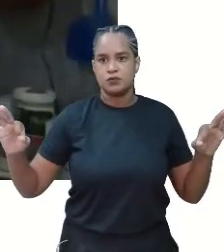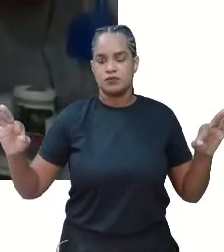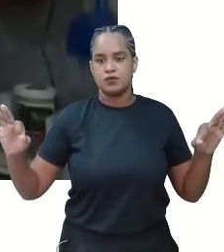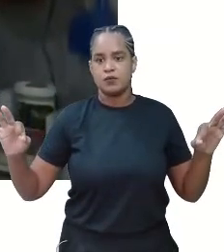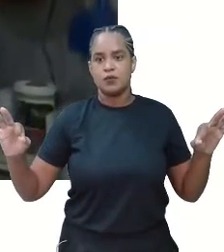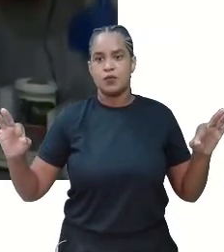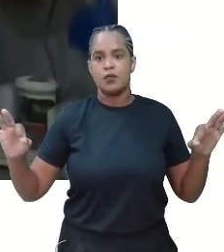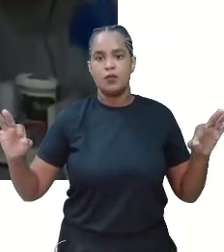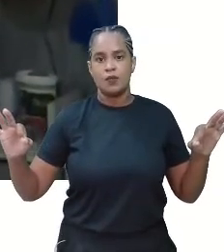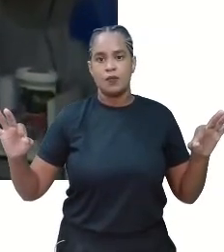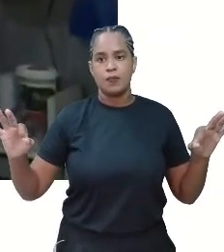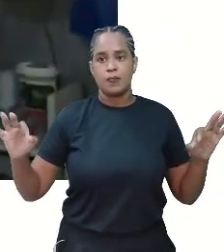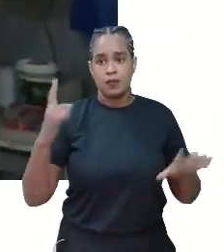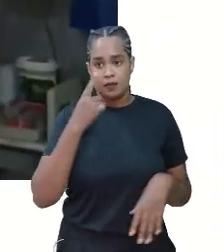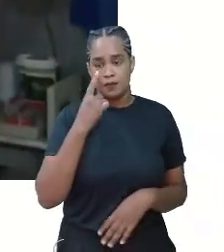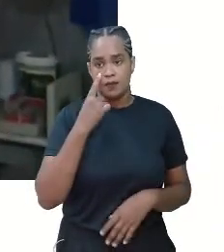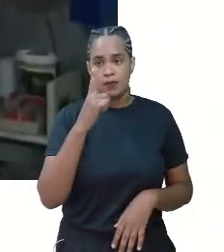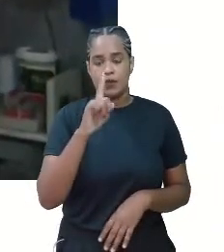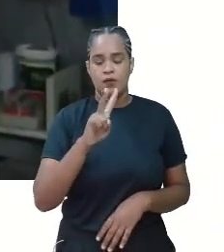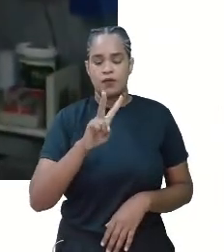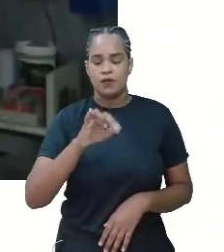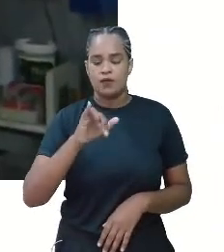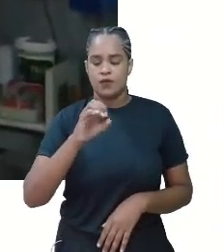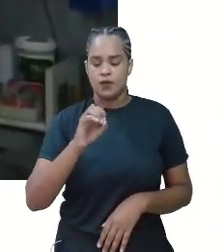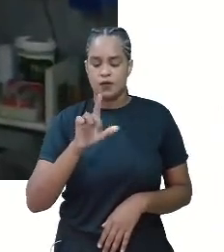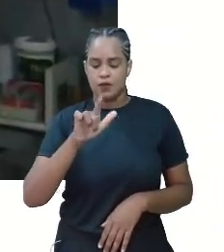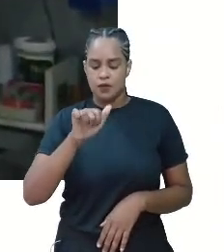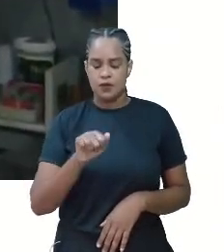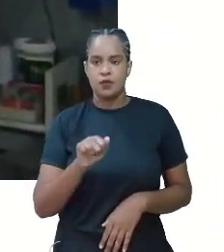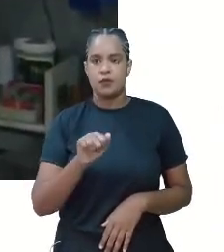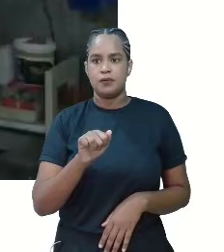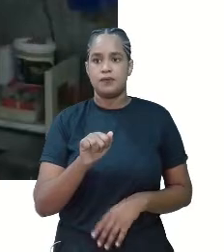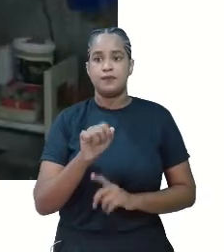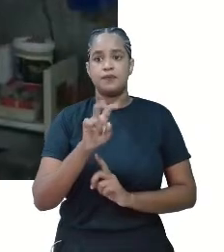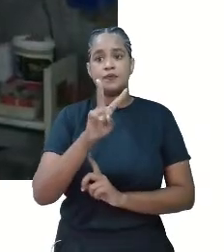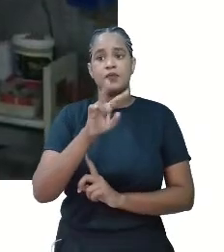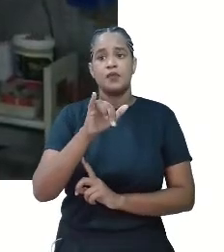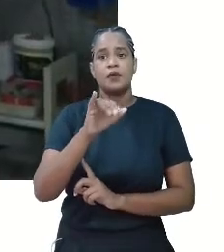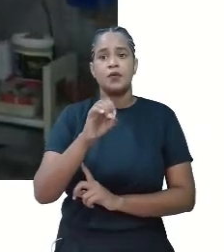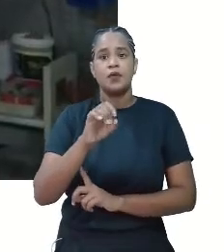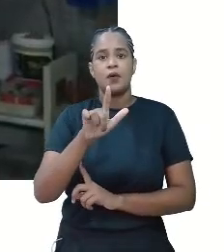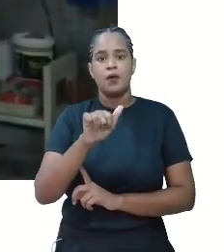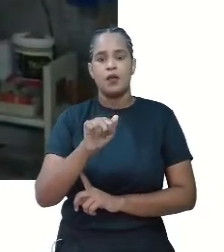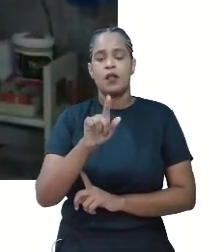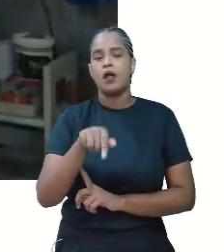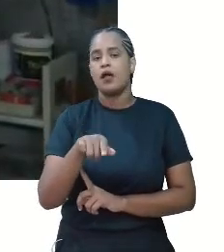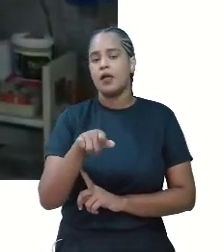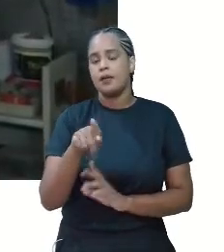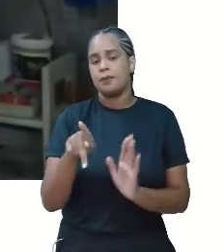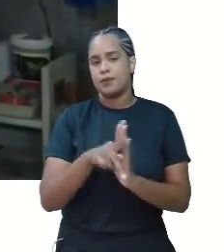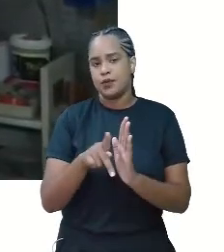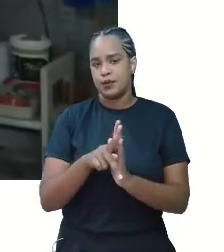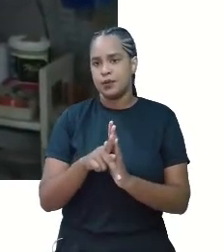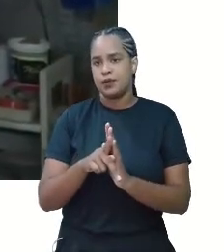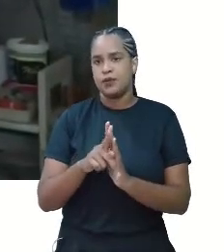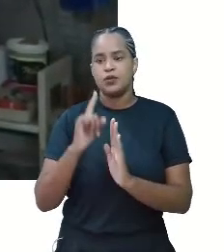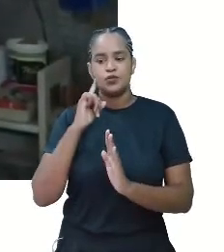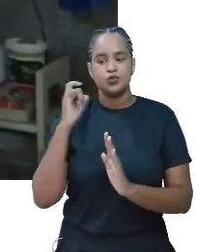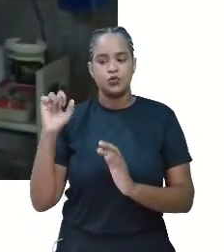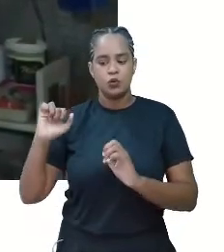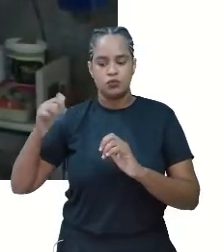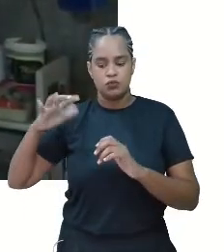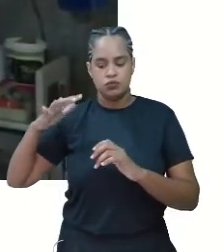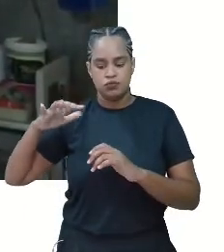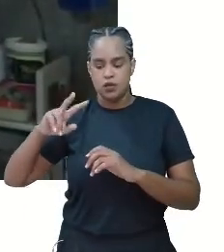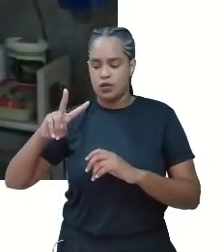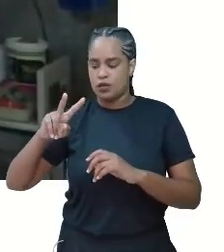sonora do instrumento, aqui é uma viola. Essa viola, ela é mais grave do